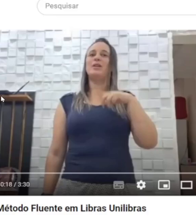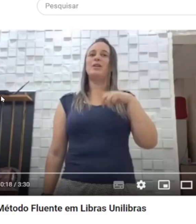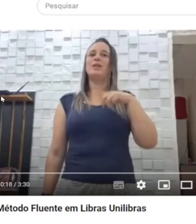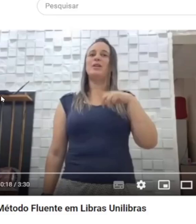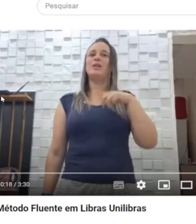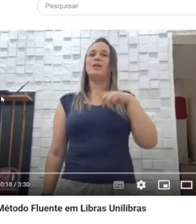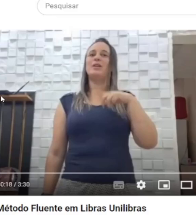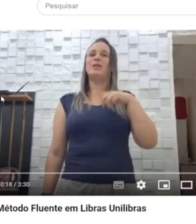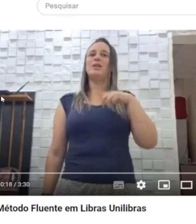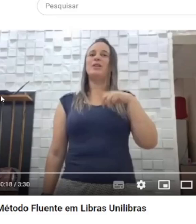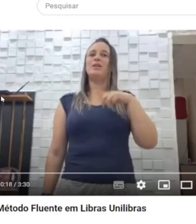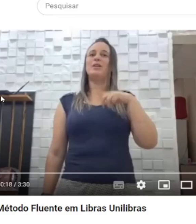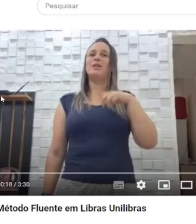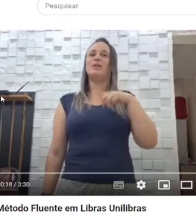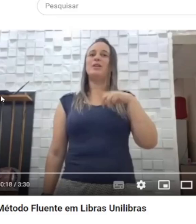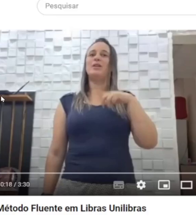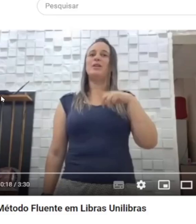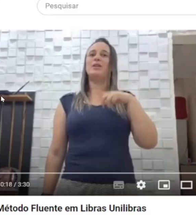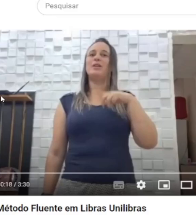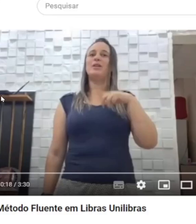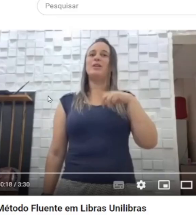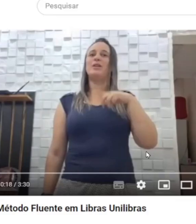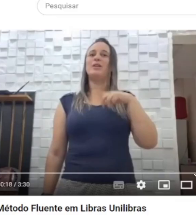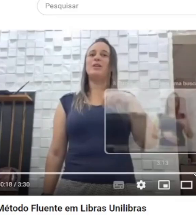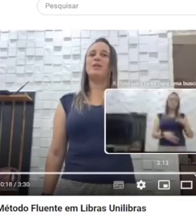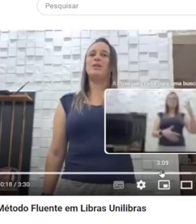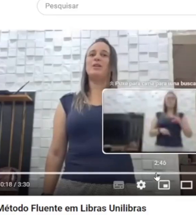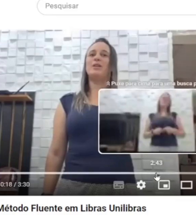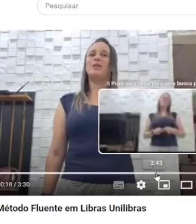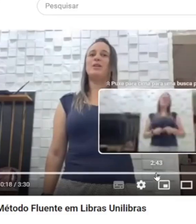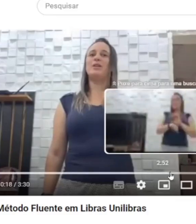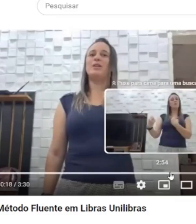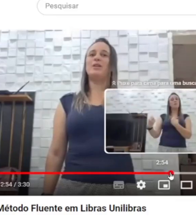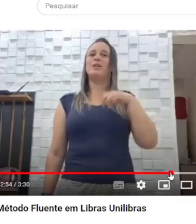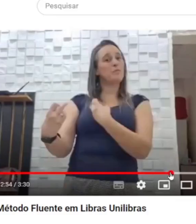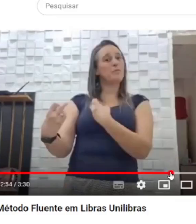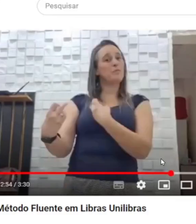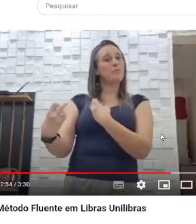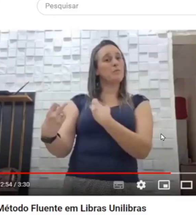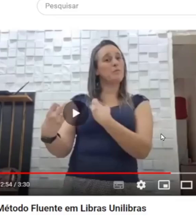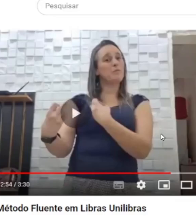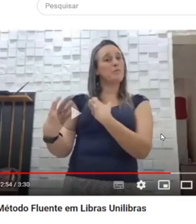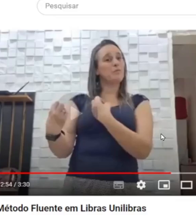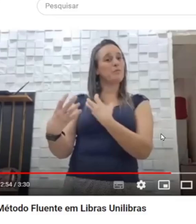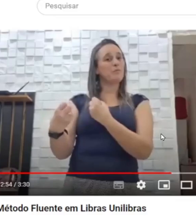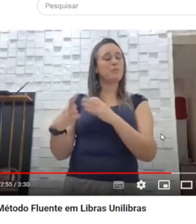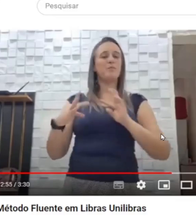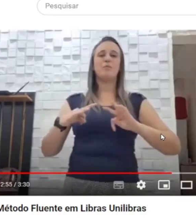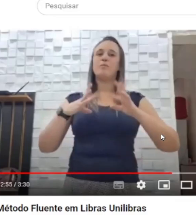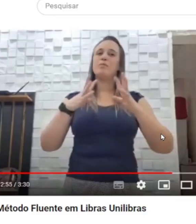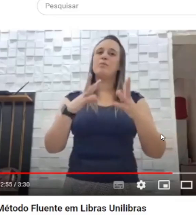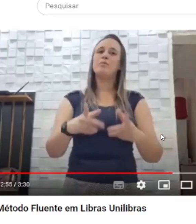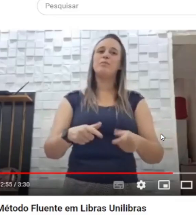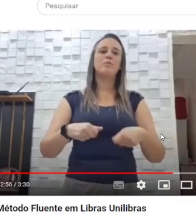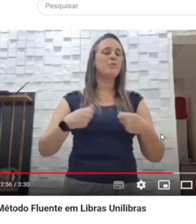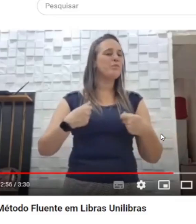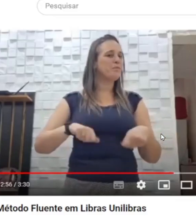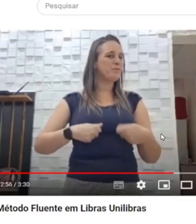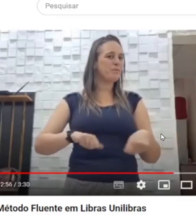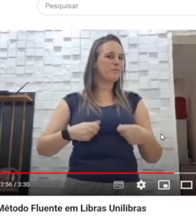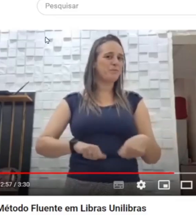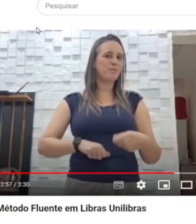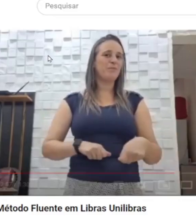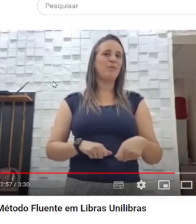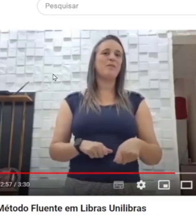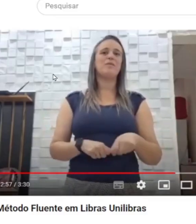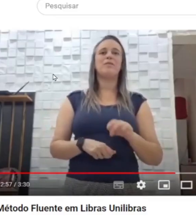me emociono com isso. Agora a enteada já está trabalhando, teve novos avanços na própria vida dela, na própria conexão, nesse